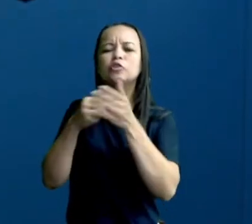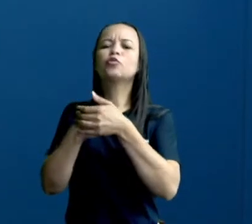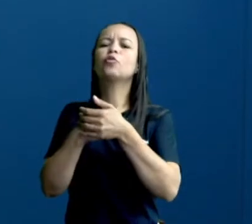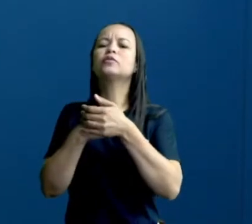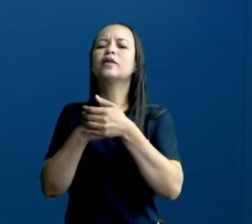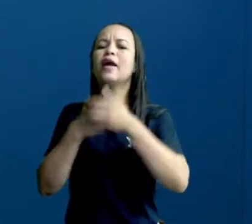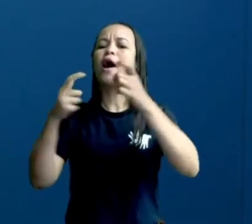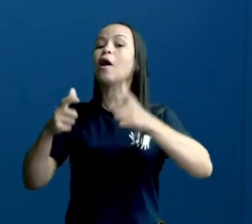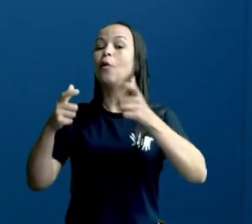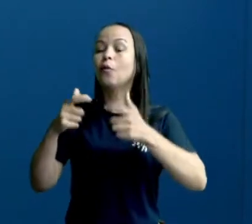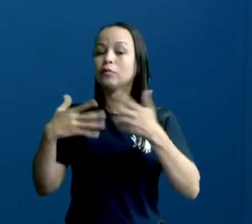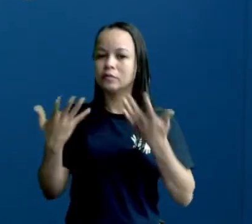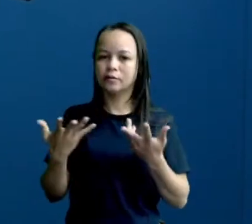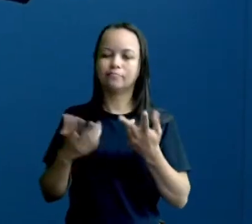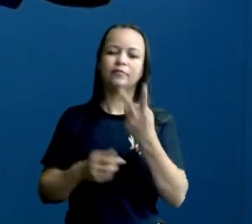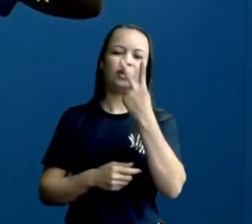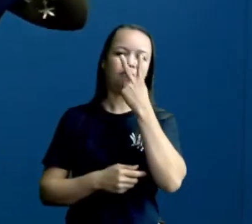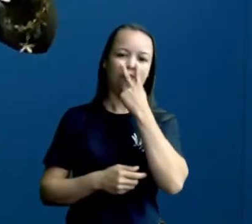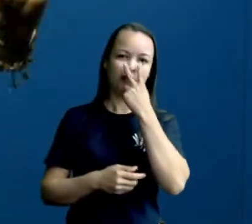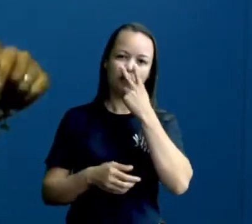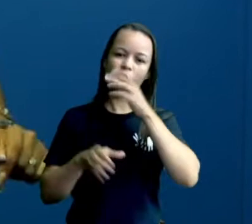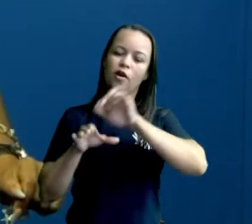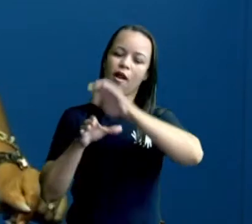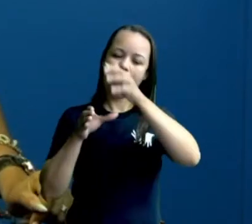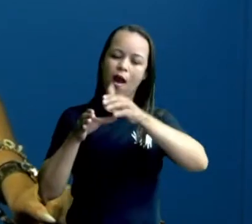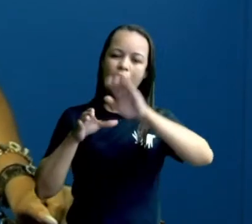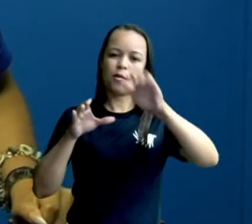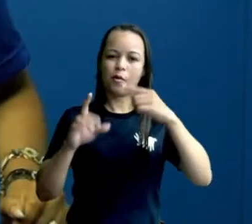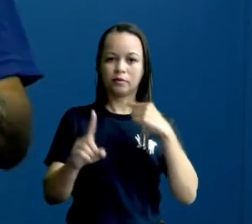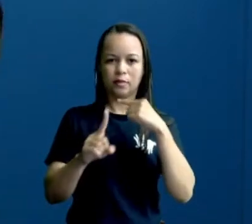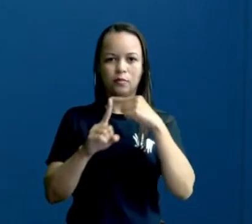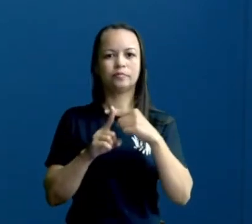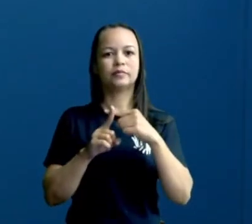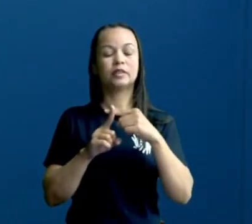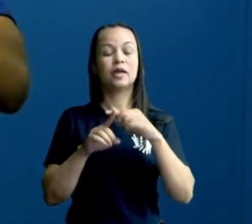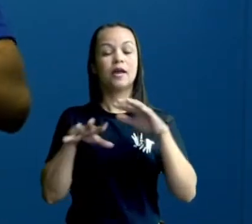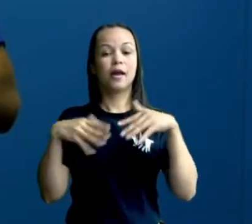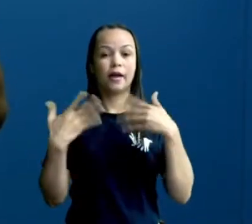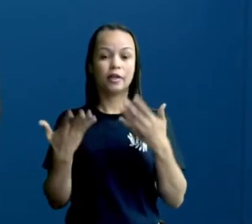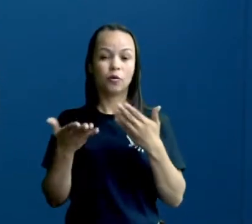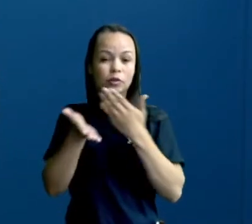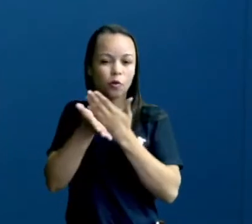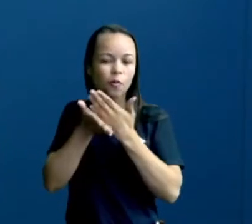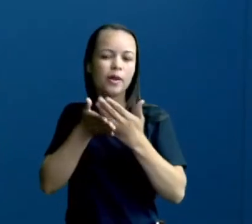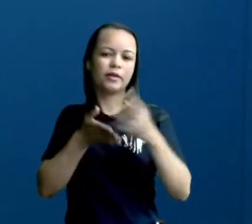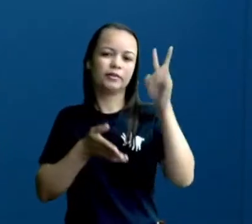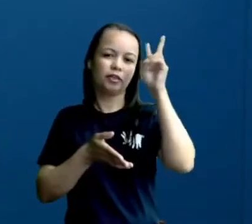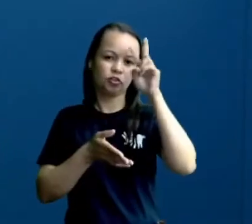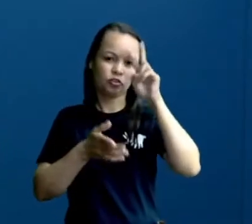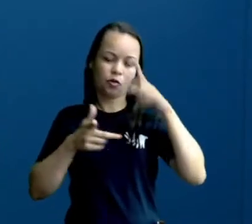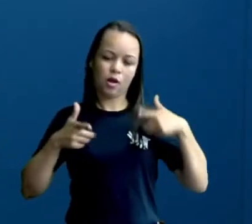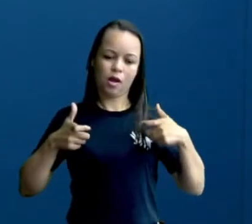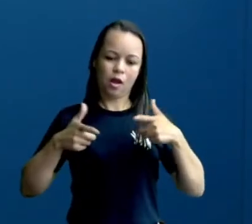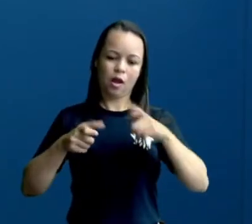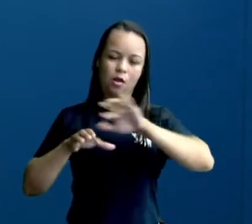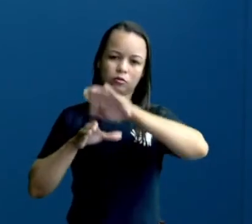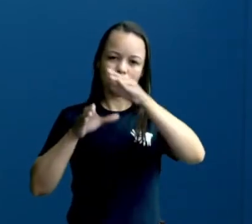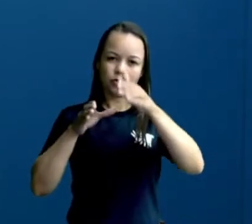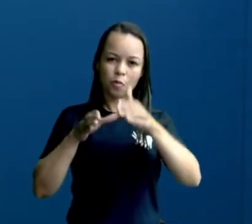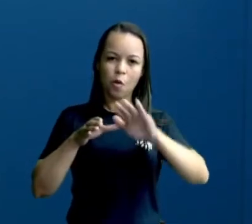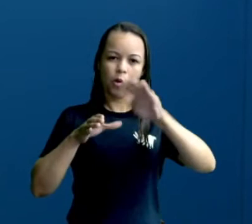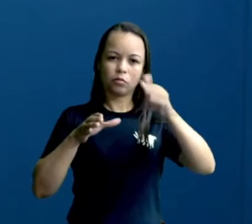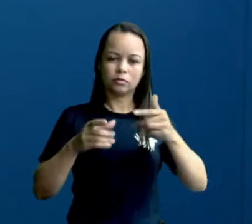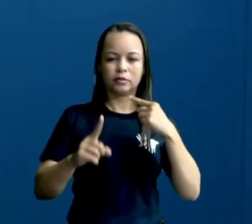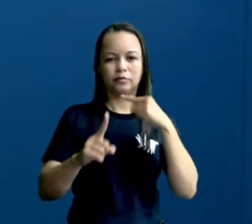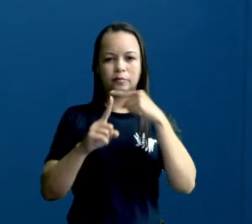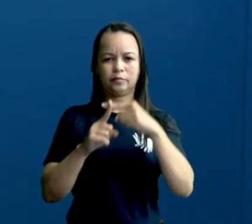Antão, lá no Monte das Tabocas. É aí quando entra a história da Batalha do Monte das Tabocas. Vamos